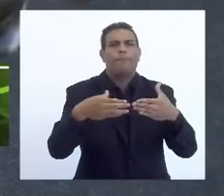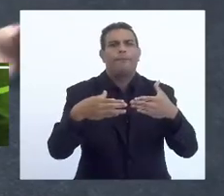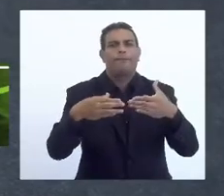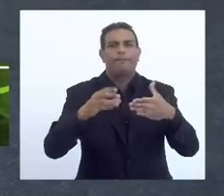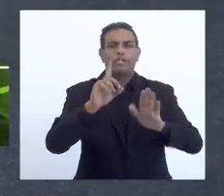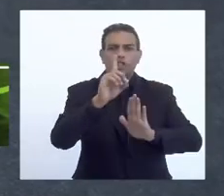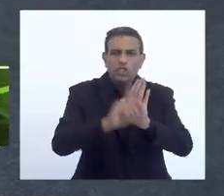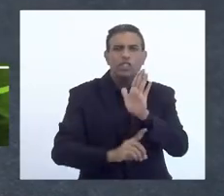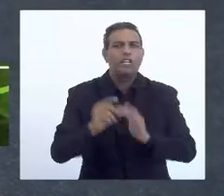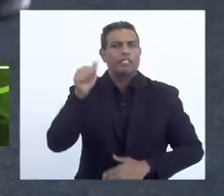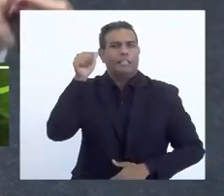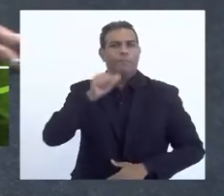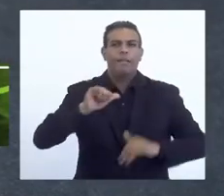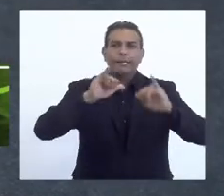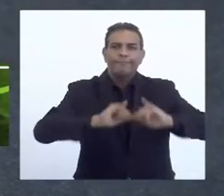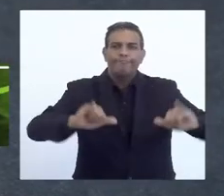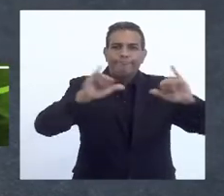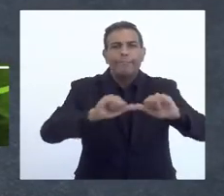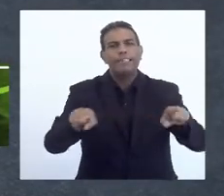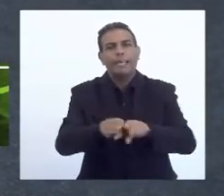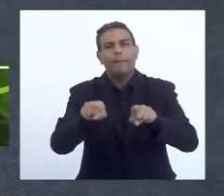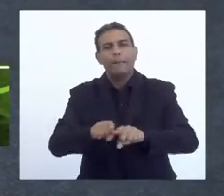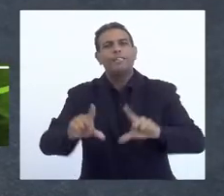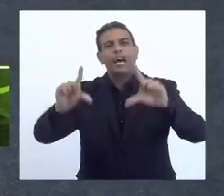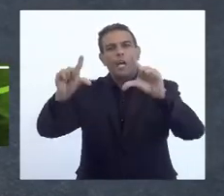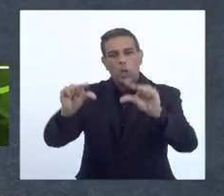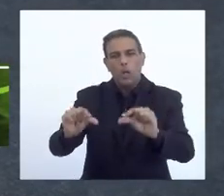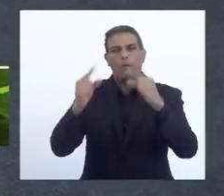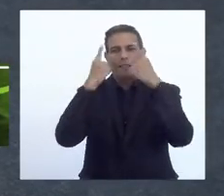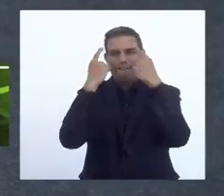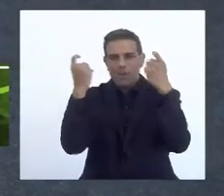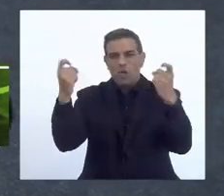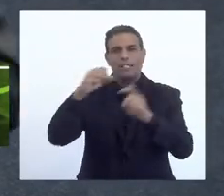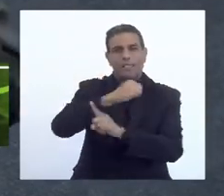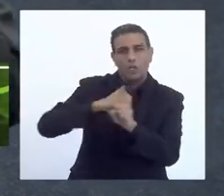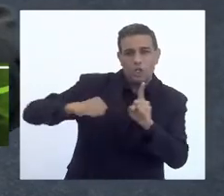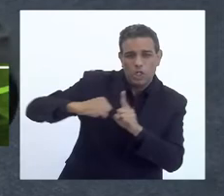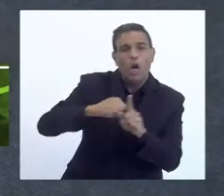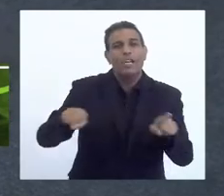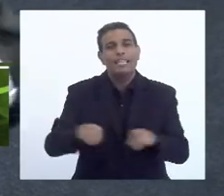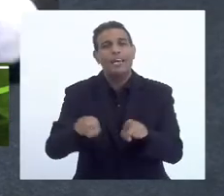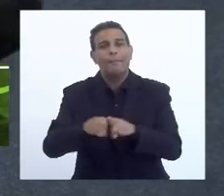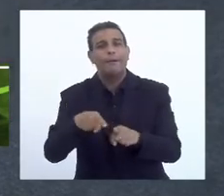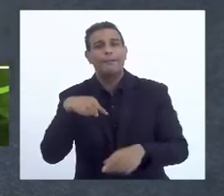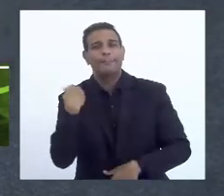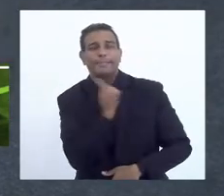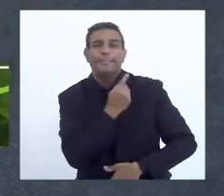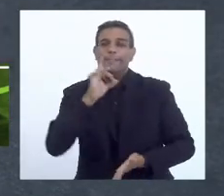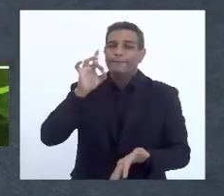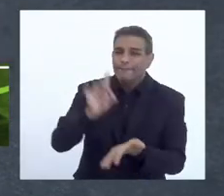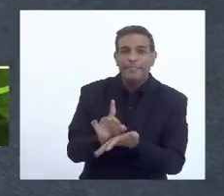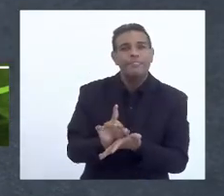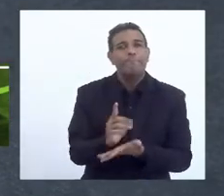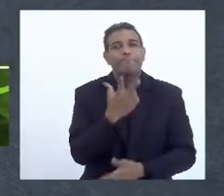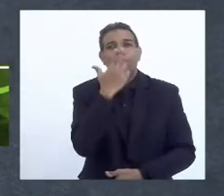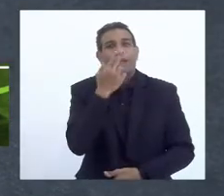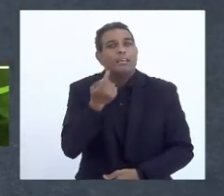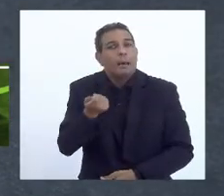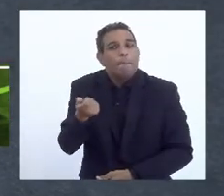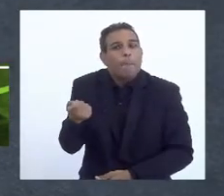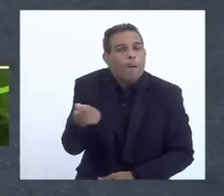a sua campanha ou redução, mas, sobretudo, sobre um fato que é muito pouco